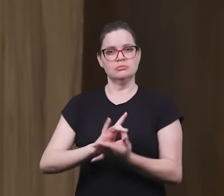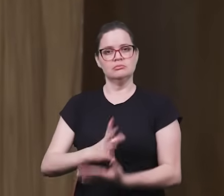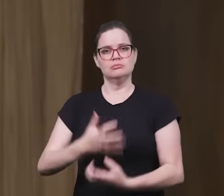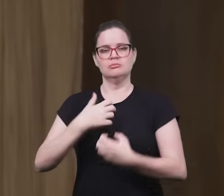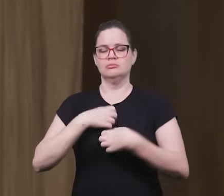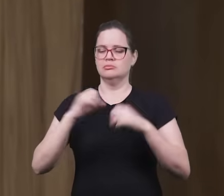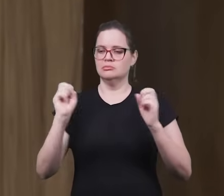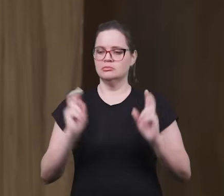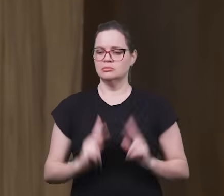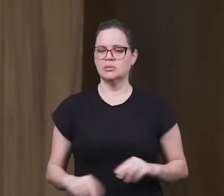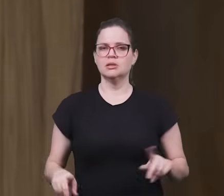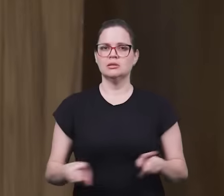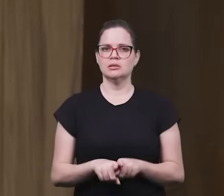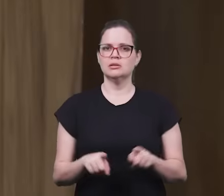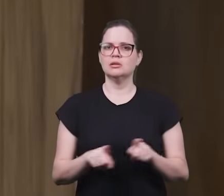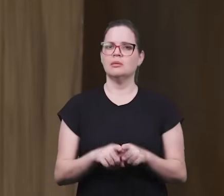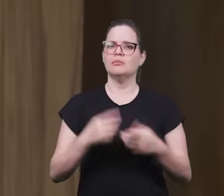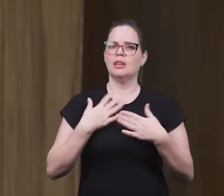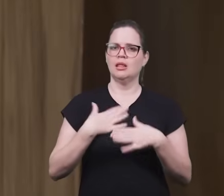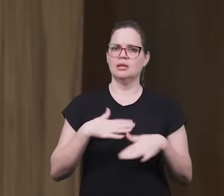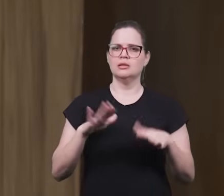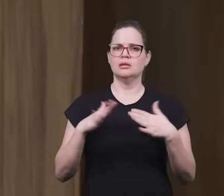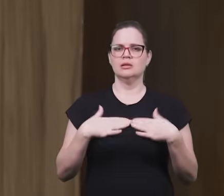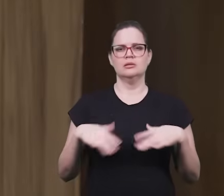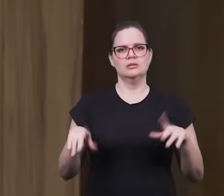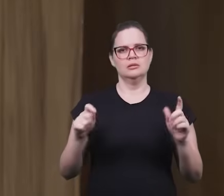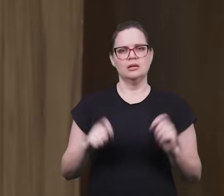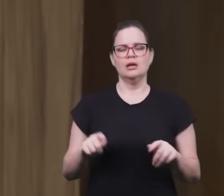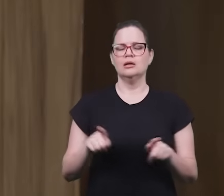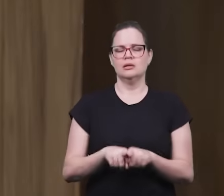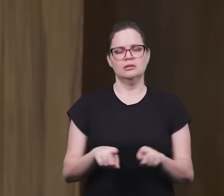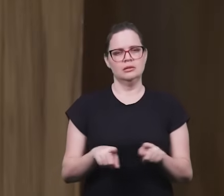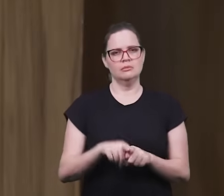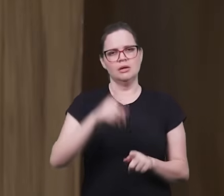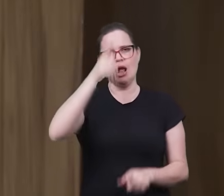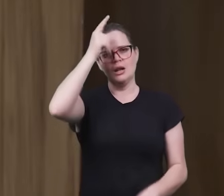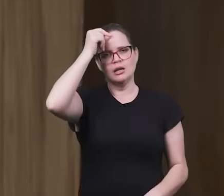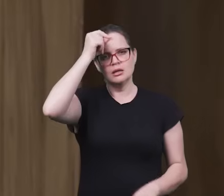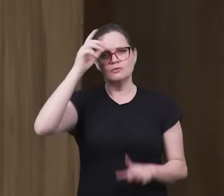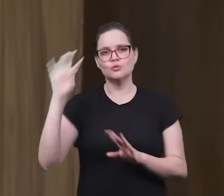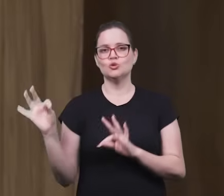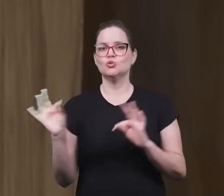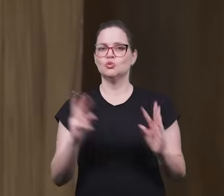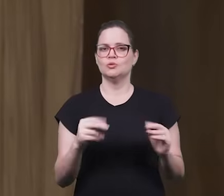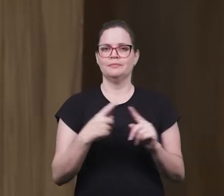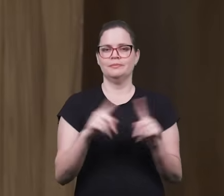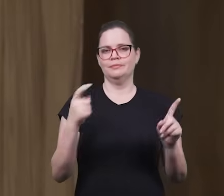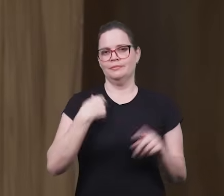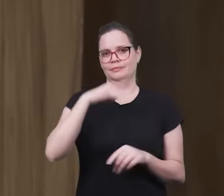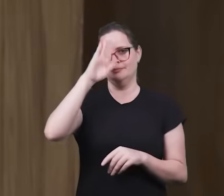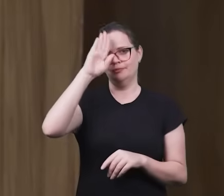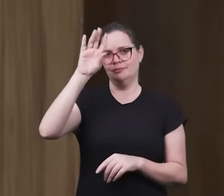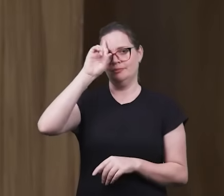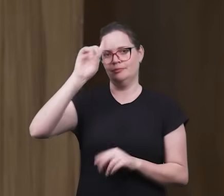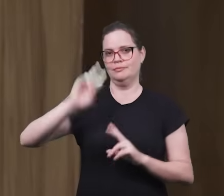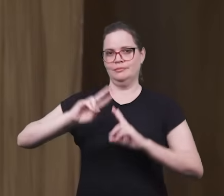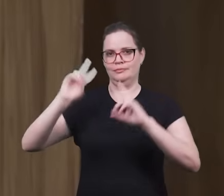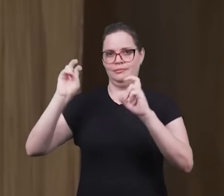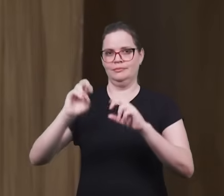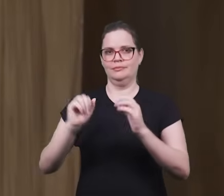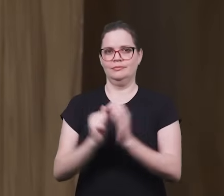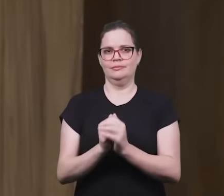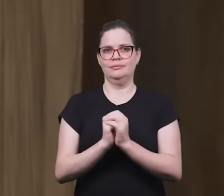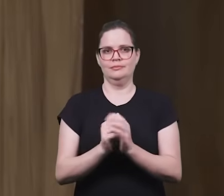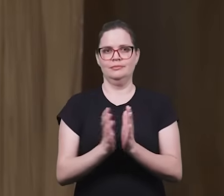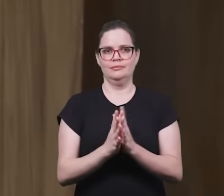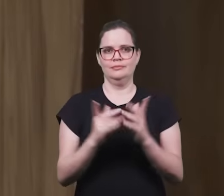traz paz ao coração, ela traz descanso, ela traz refrigério, mais importante, ela é ouvida por Deus.